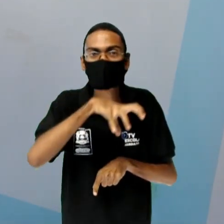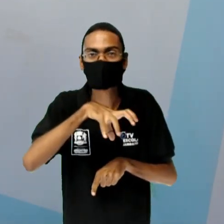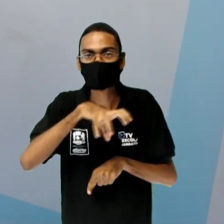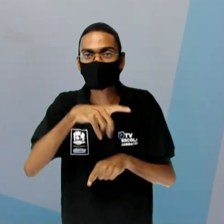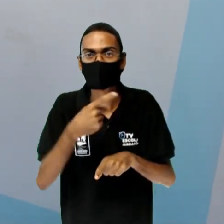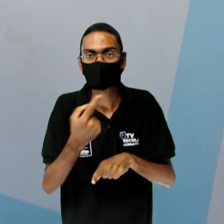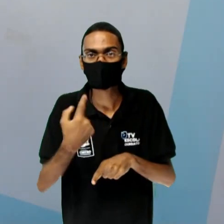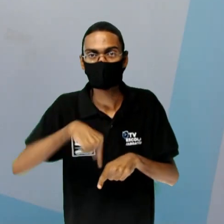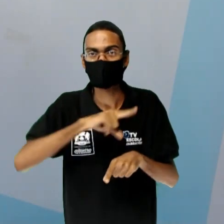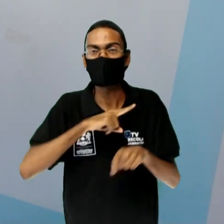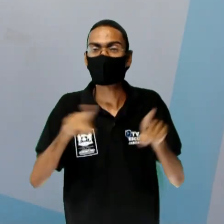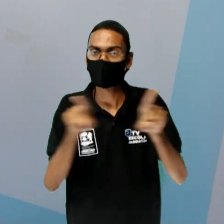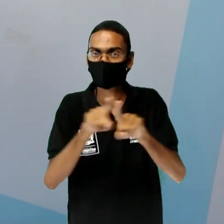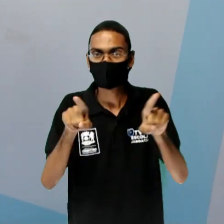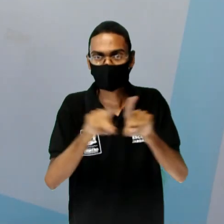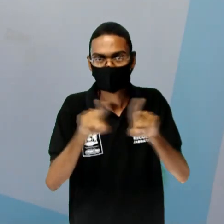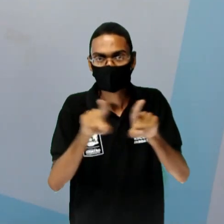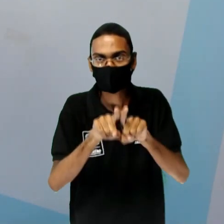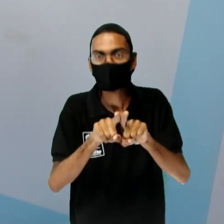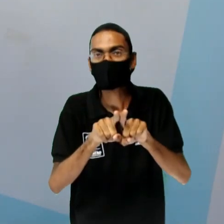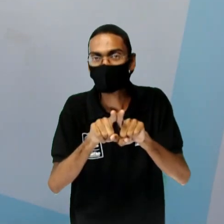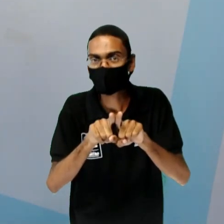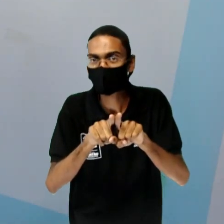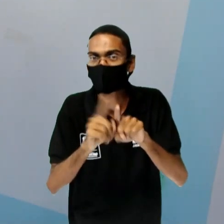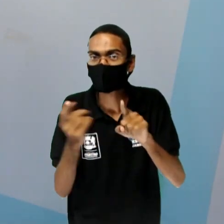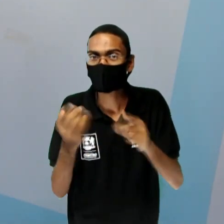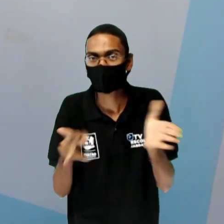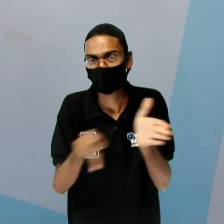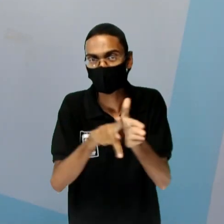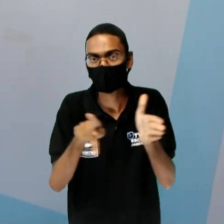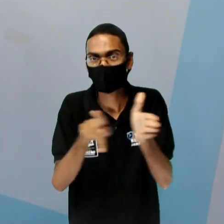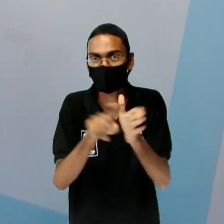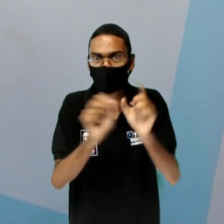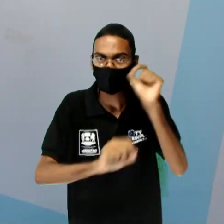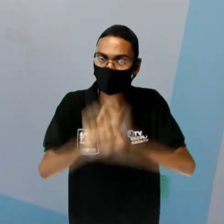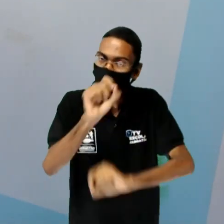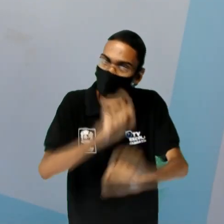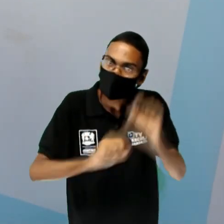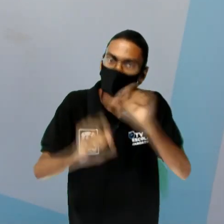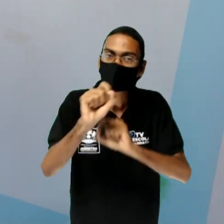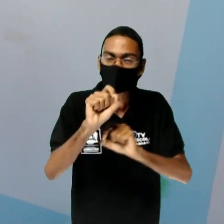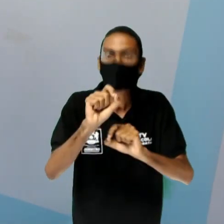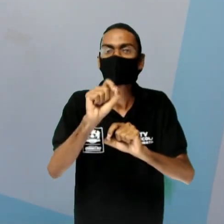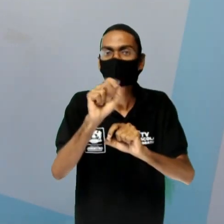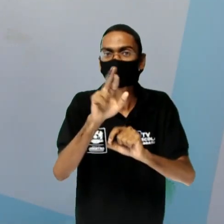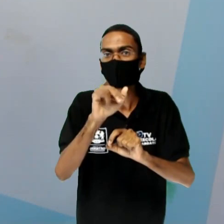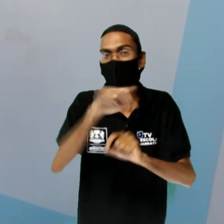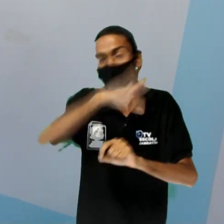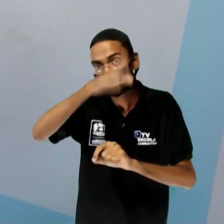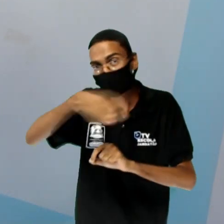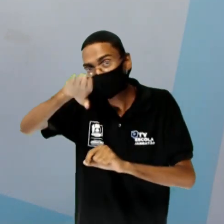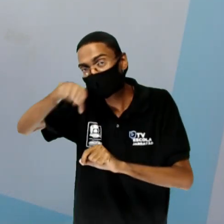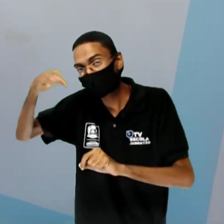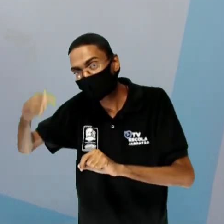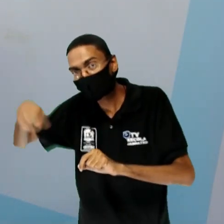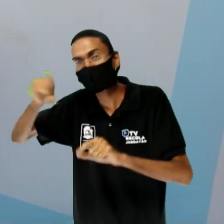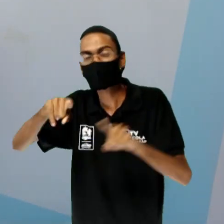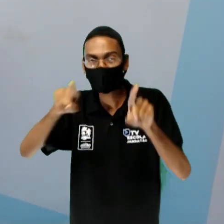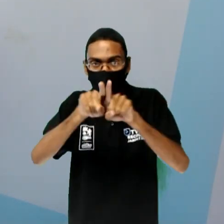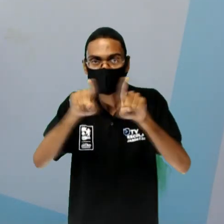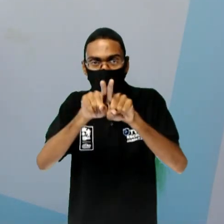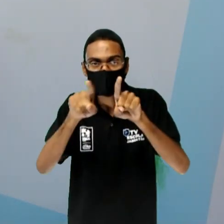A gente tem também a questão do próprio relevo da altitude, né? A topografia, a gente tem, e